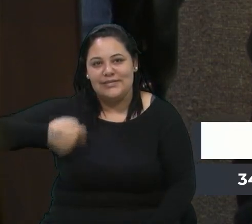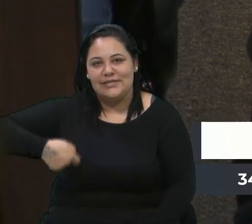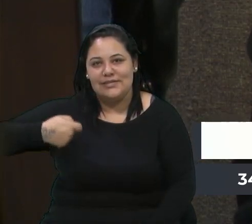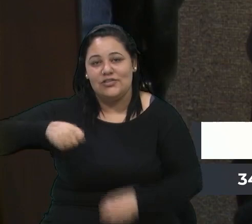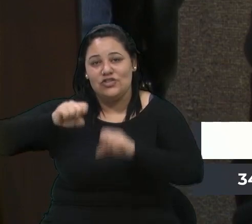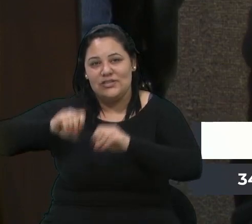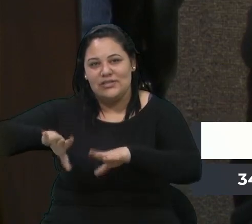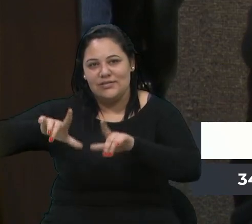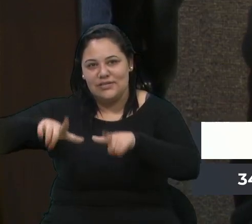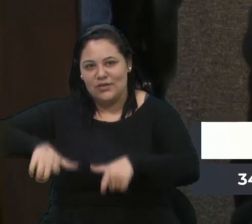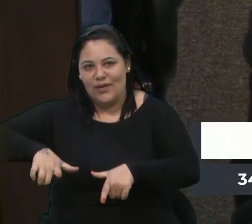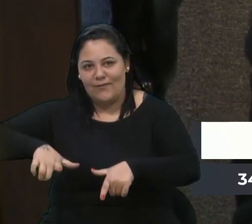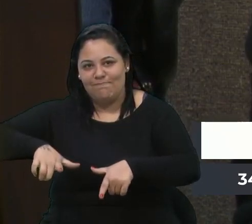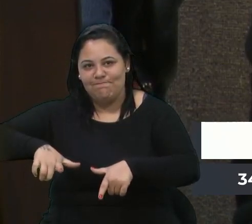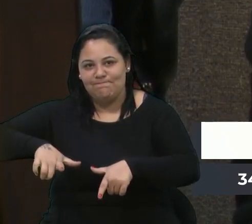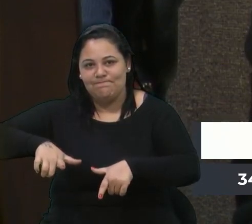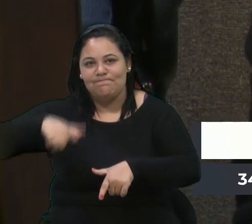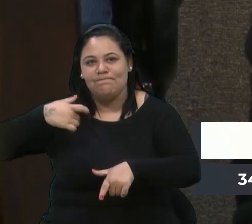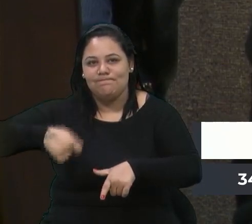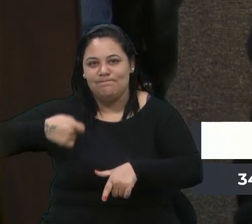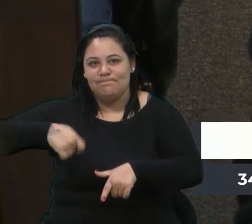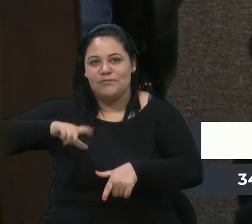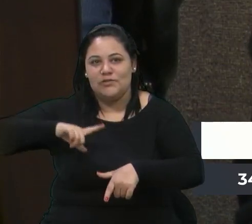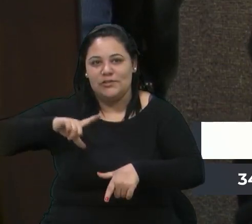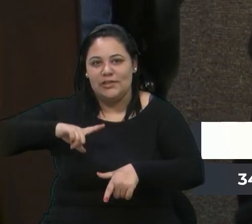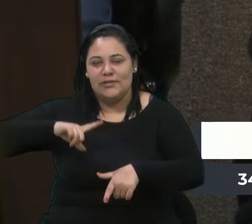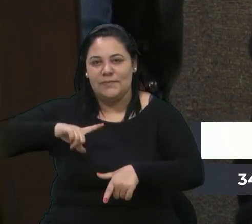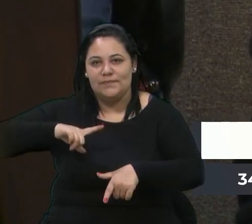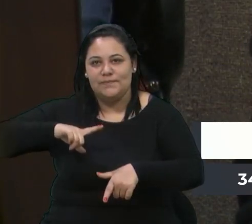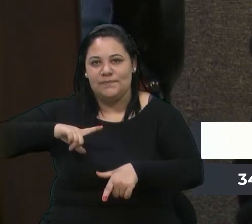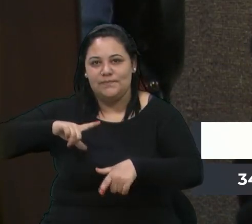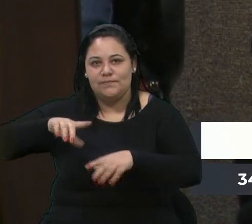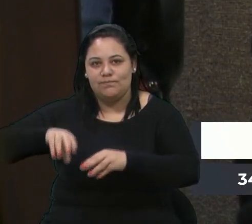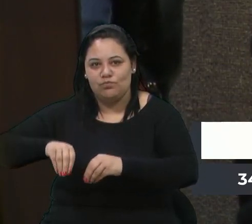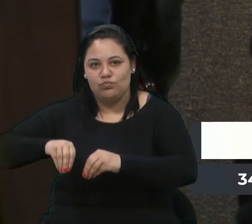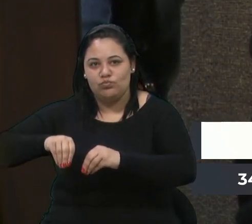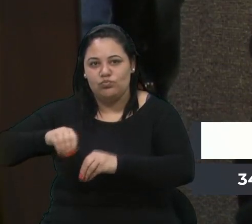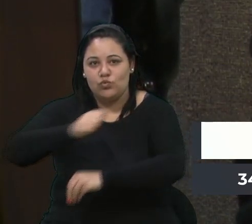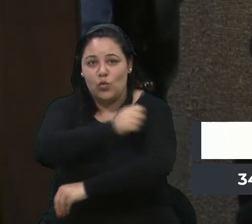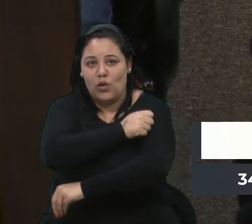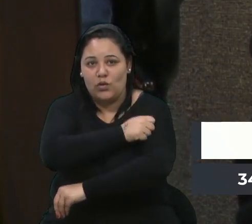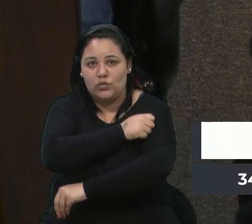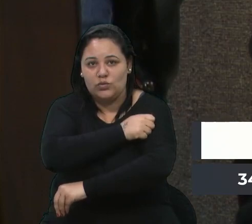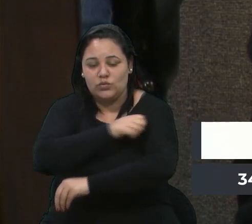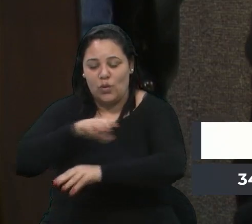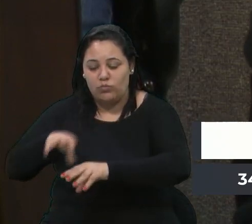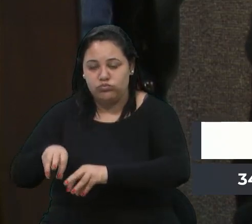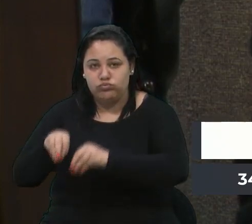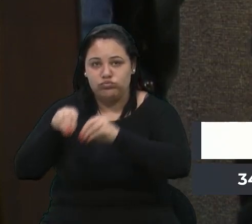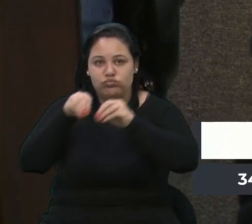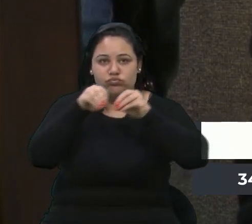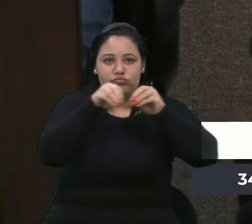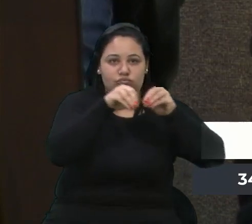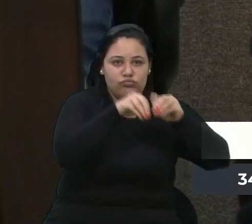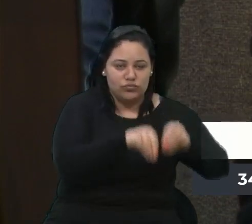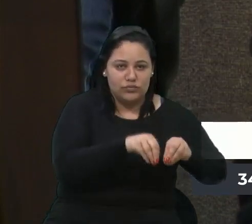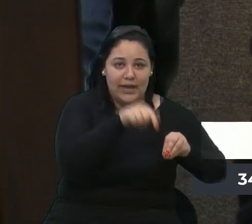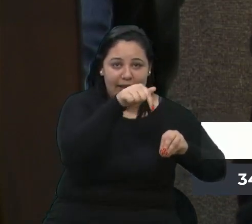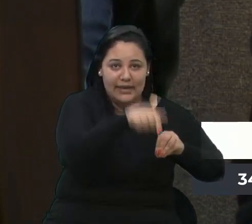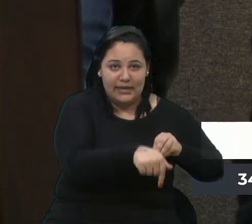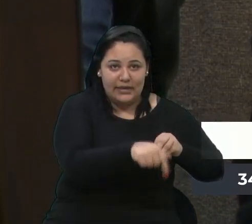localidade. Teve que haver a transferência desses alunos aqui para o Mutirão, da escola antiga